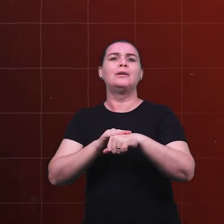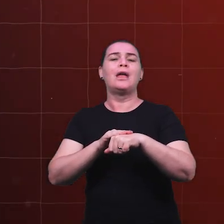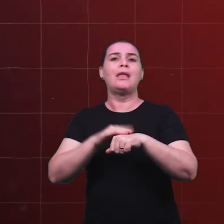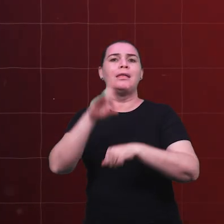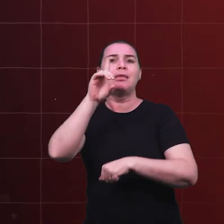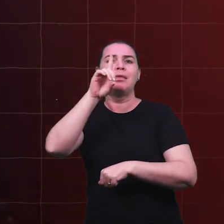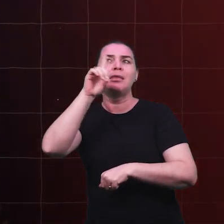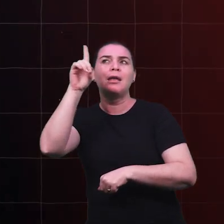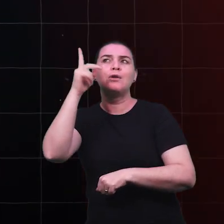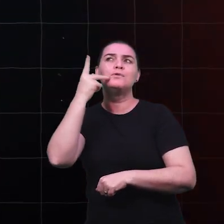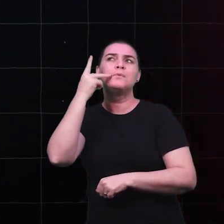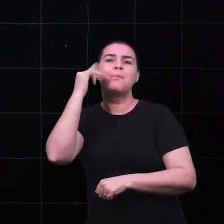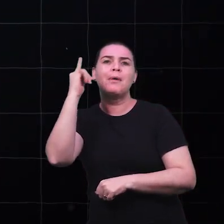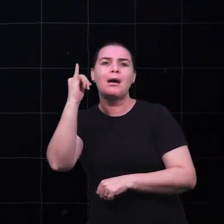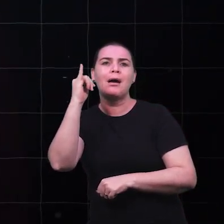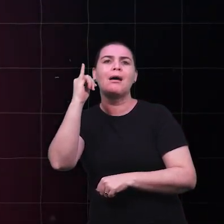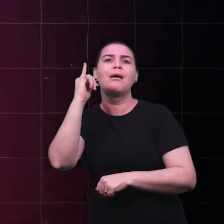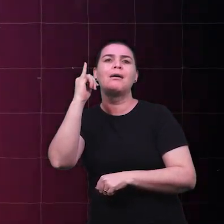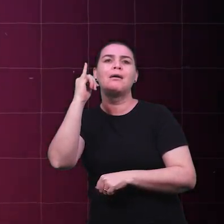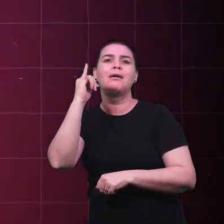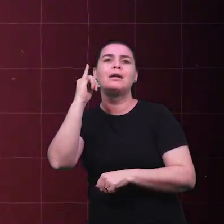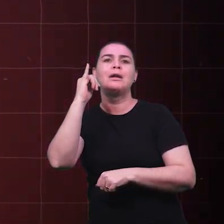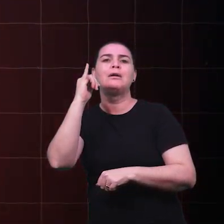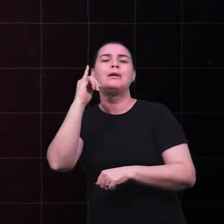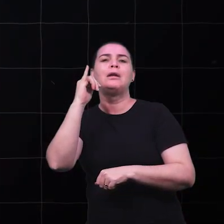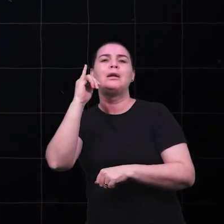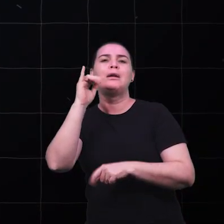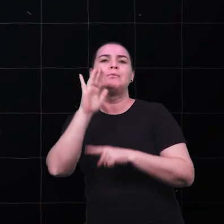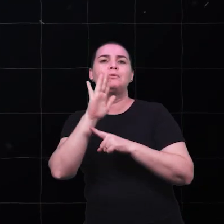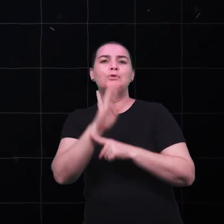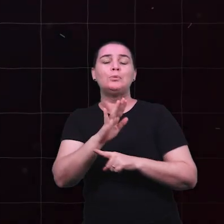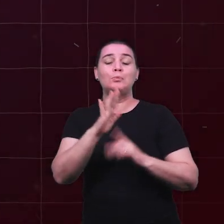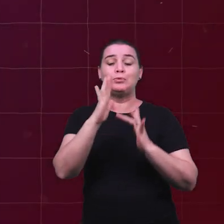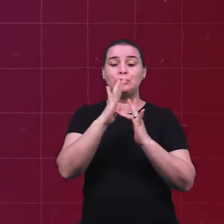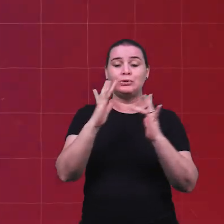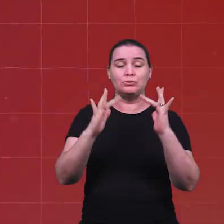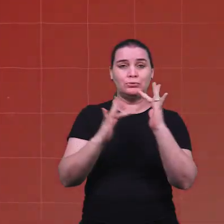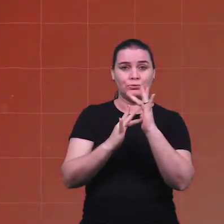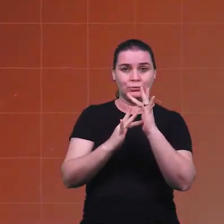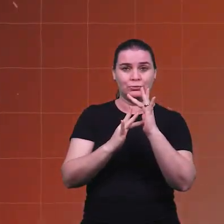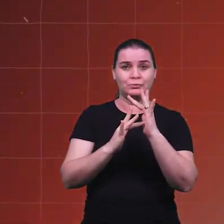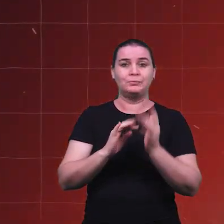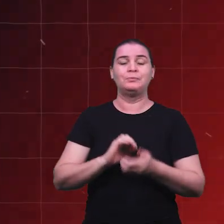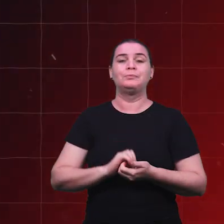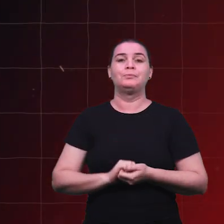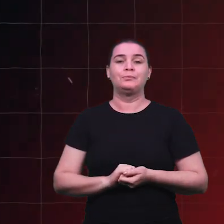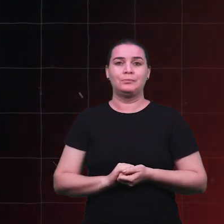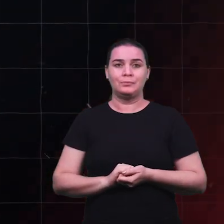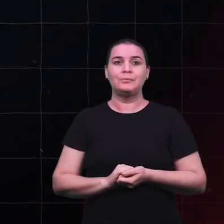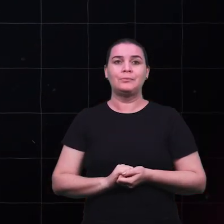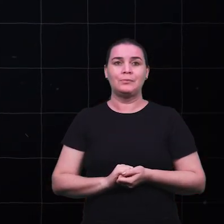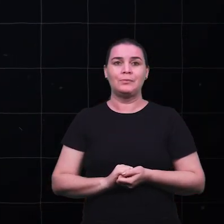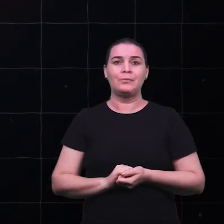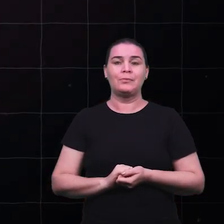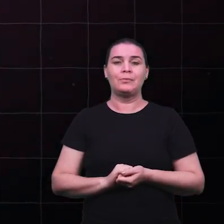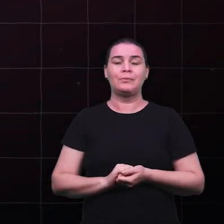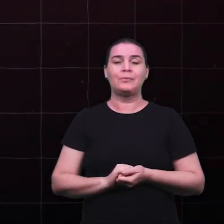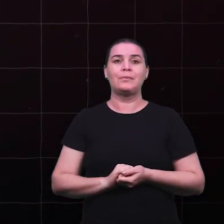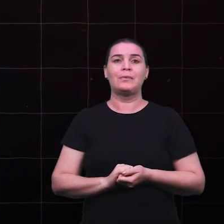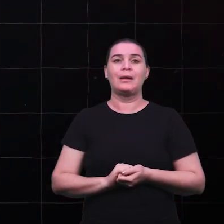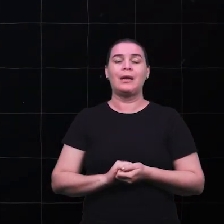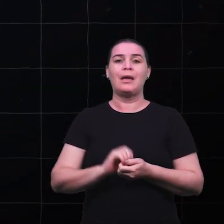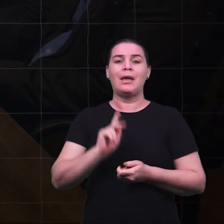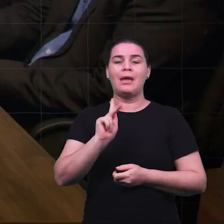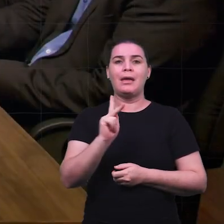Deus Pai e conservados por Jesus Cristo. Né? Essa questão da entropia, né,